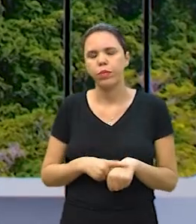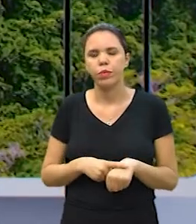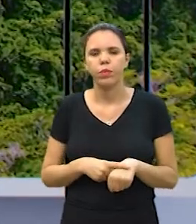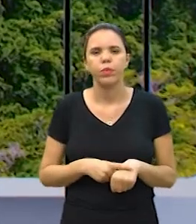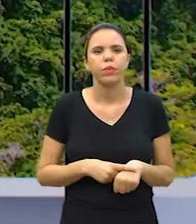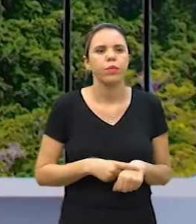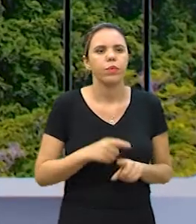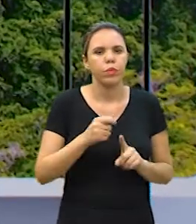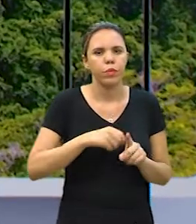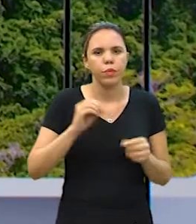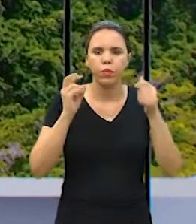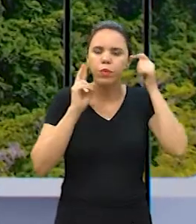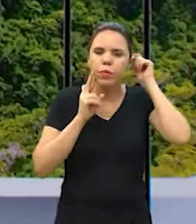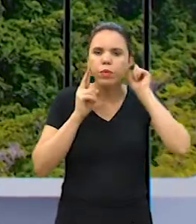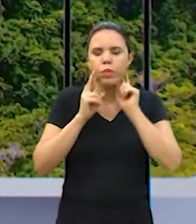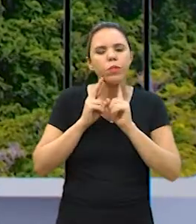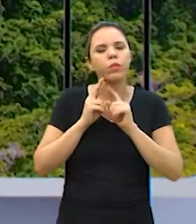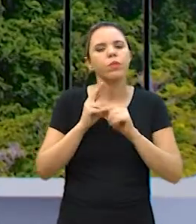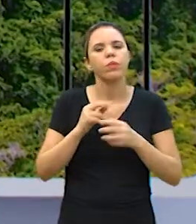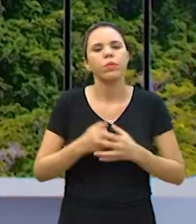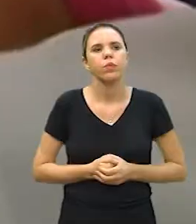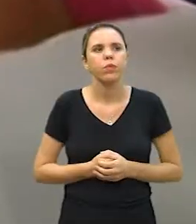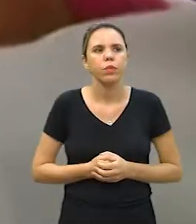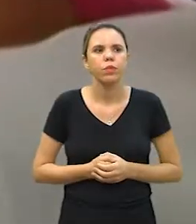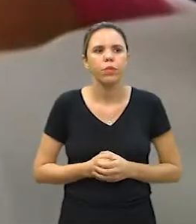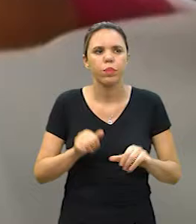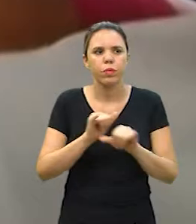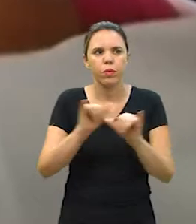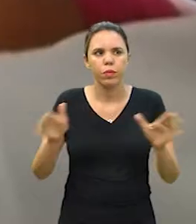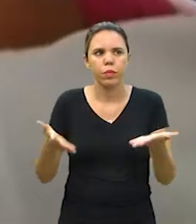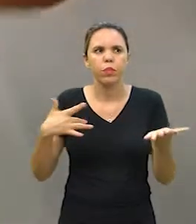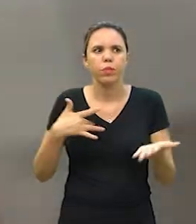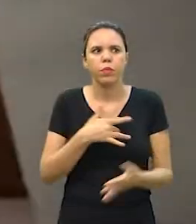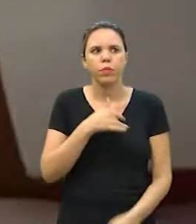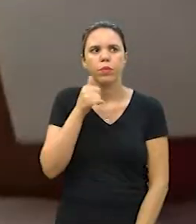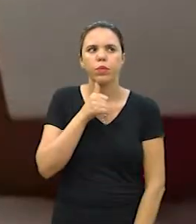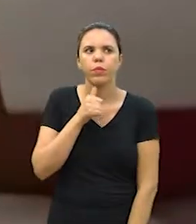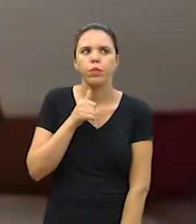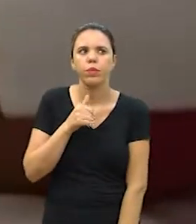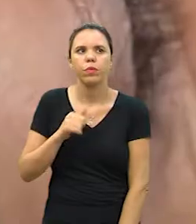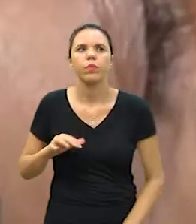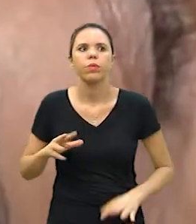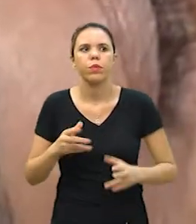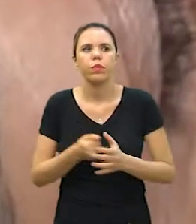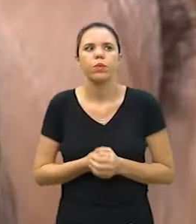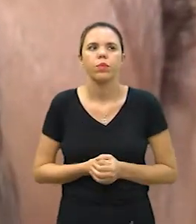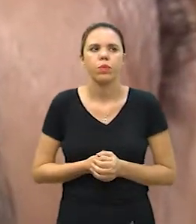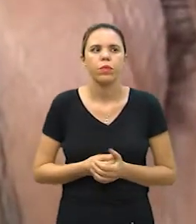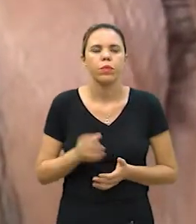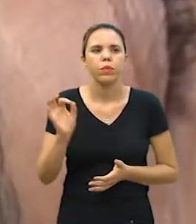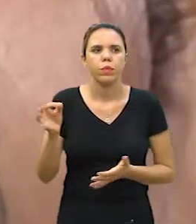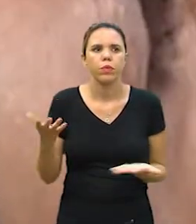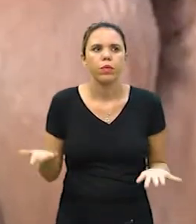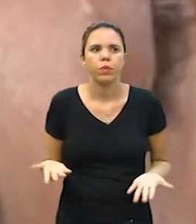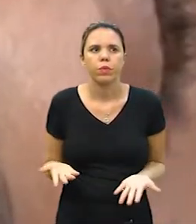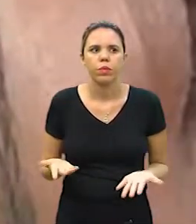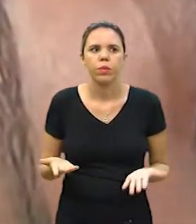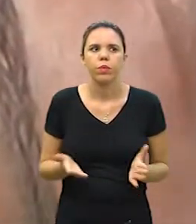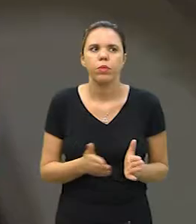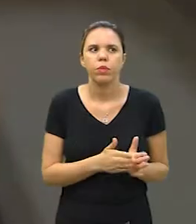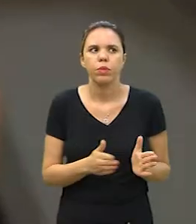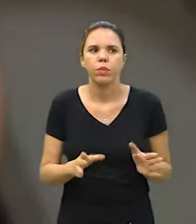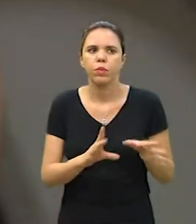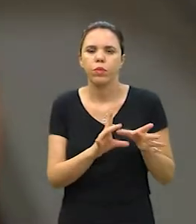e o momento do mês de Outubro Rosa e para além também como a promoção da saúde da mulher como um todo, né? E eu tenho certeza que